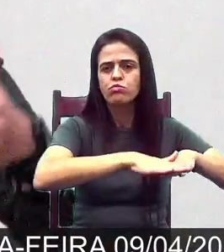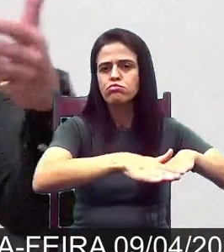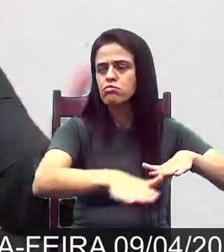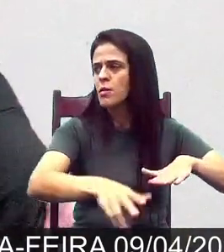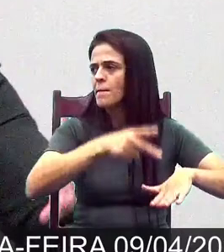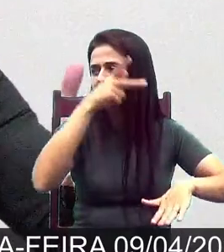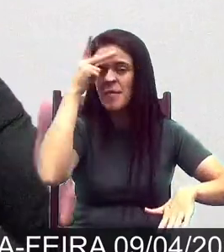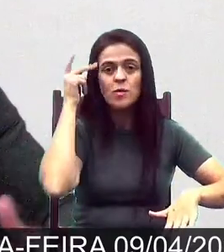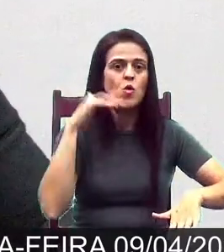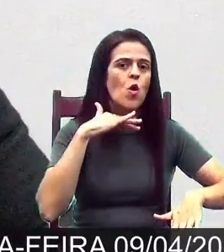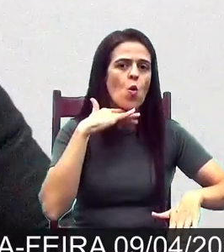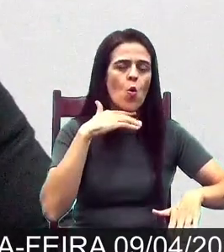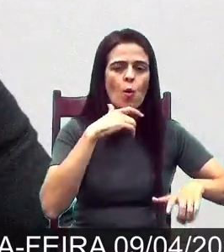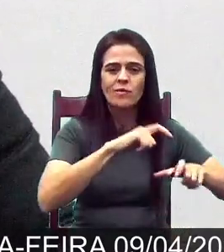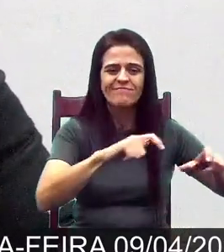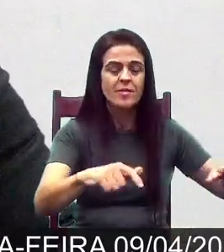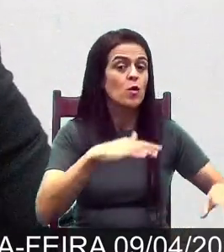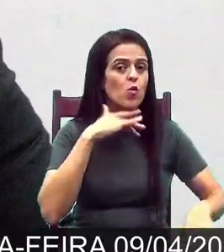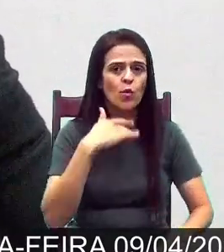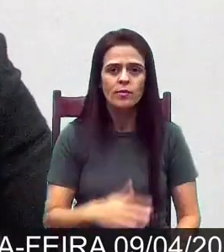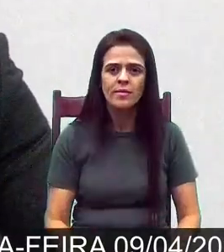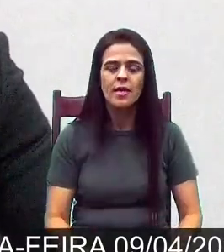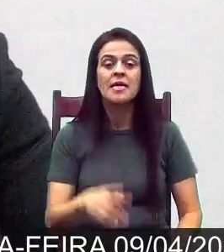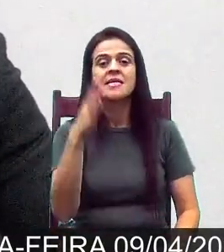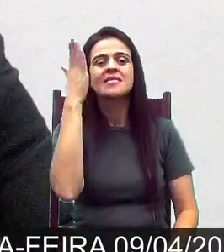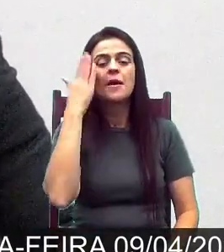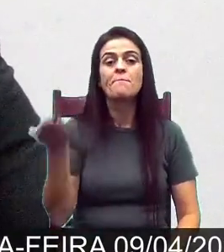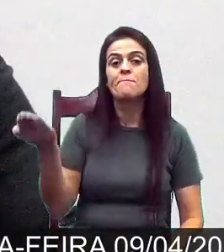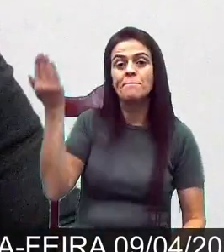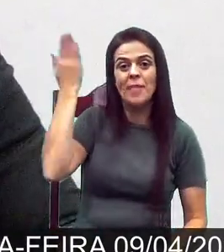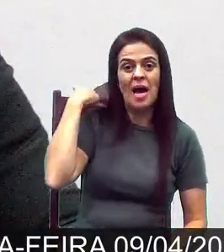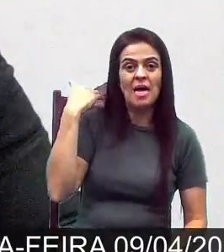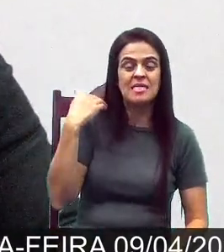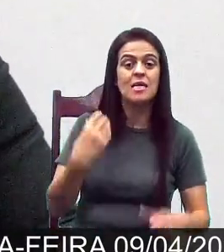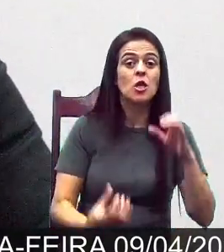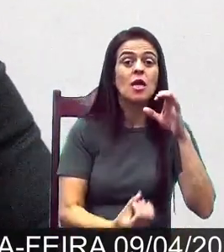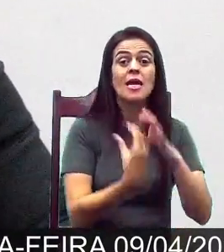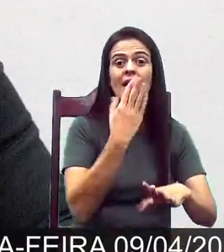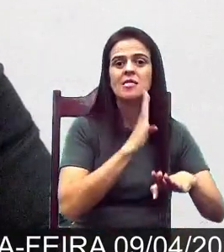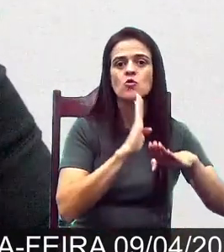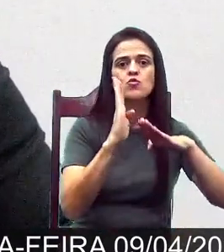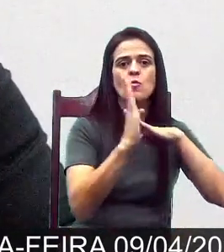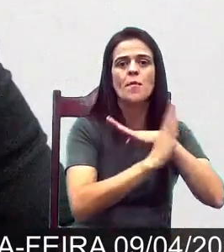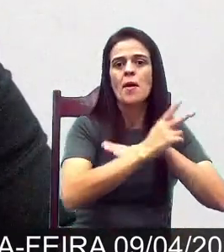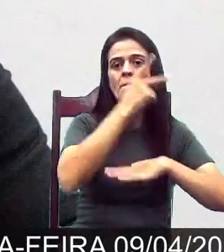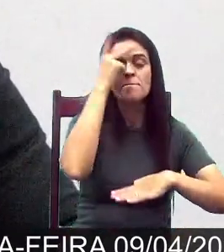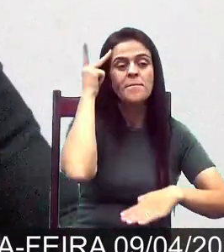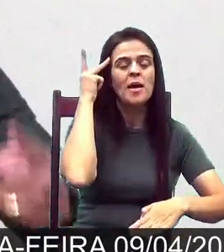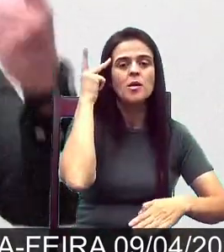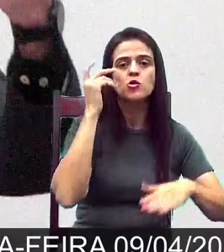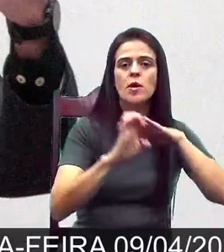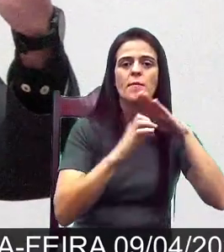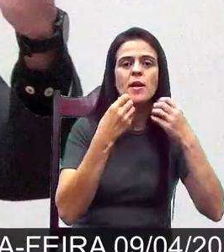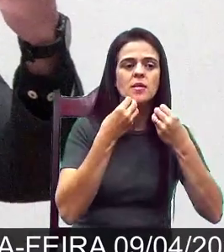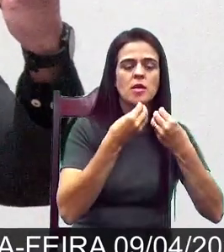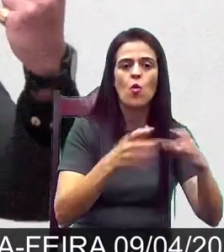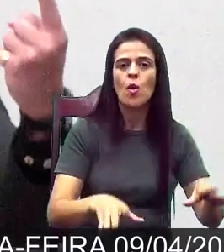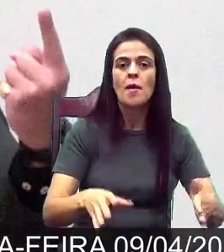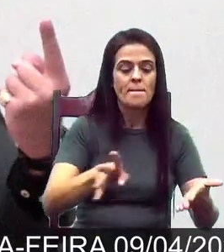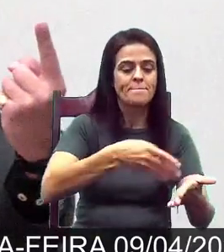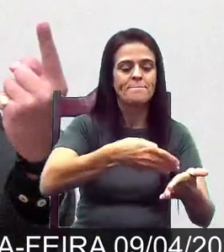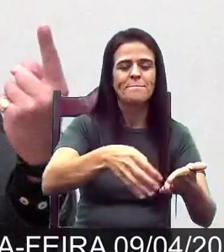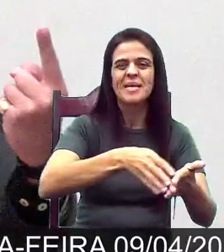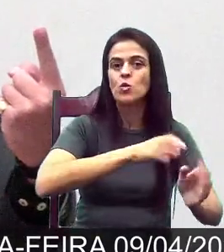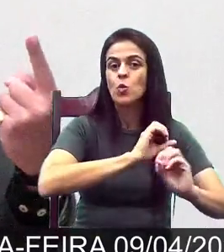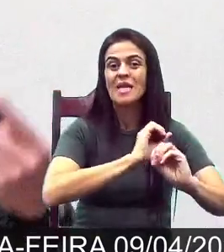mau asfaltamento das vias. De que quando foi feito o bairro, a empreiteira foi incompetente. Não tem uma